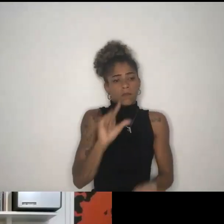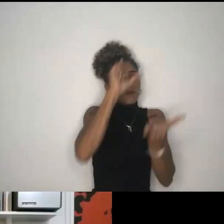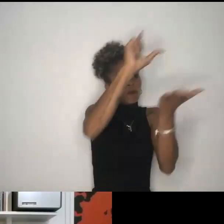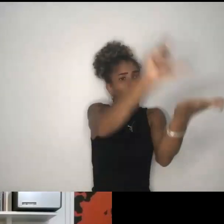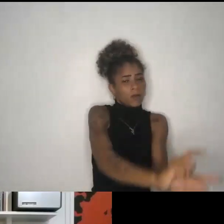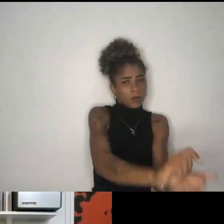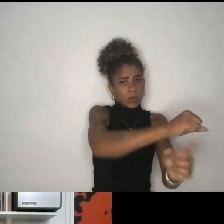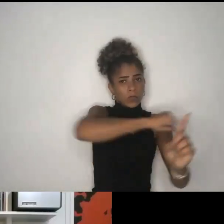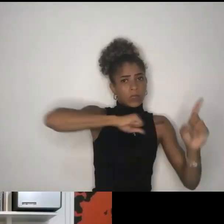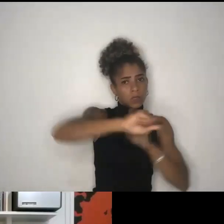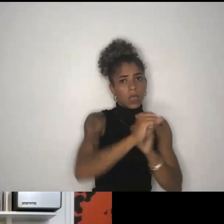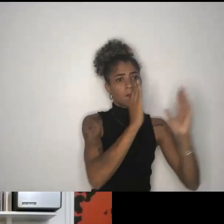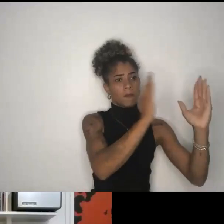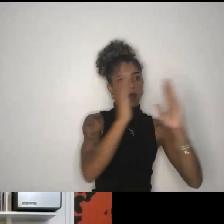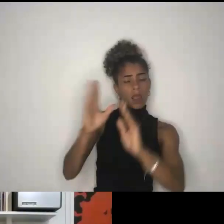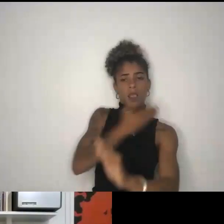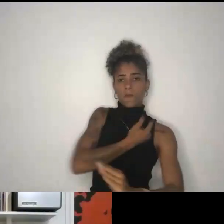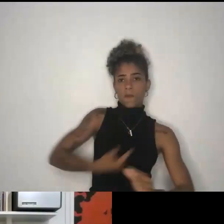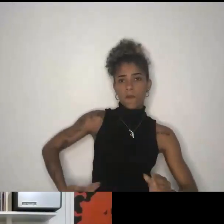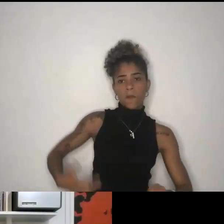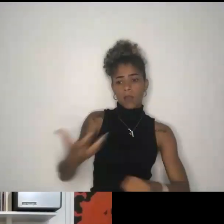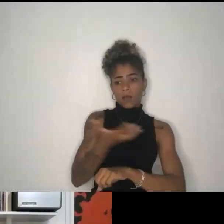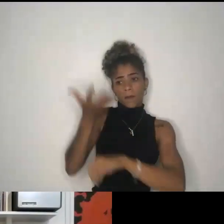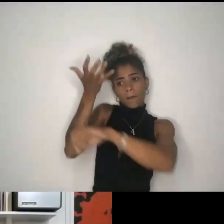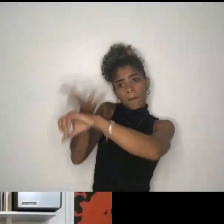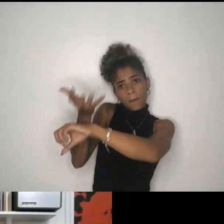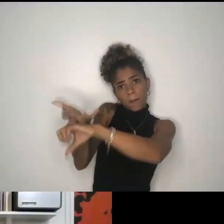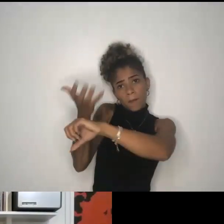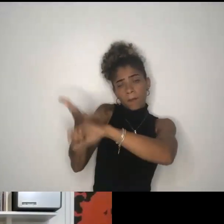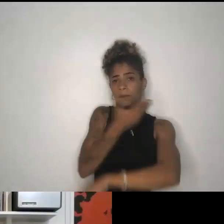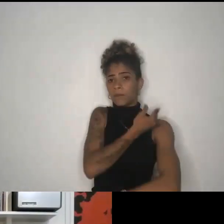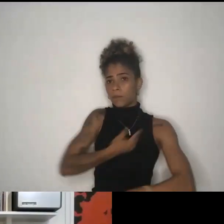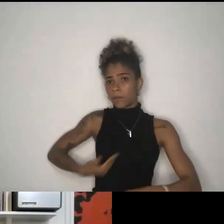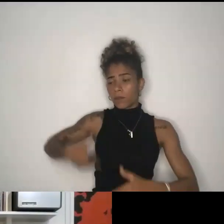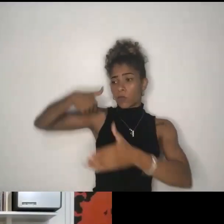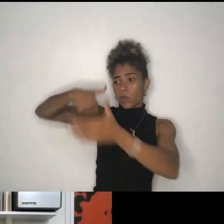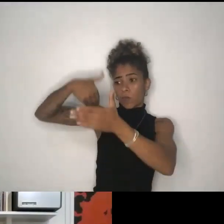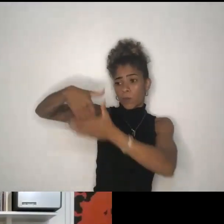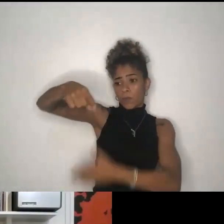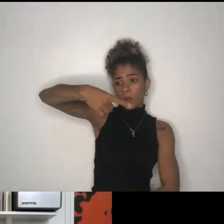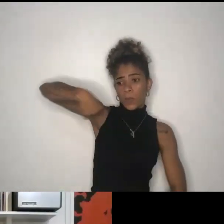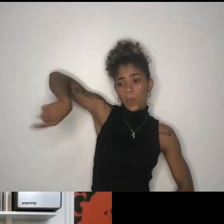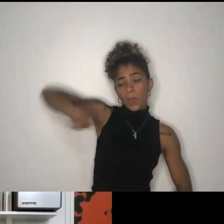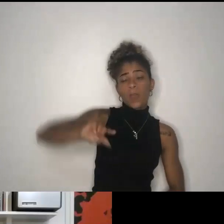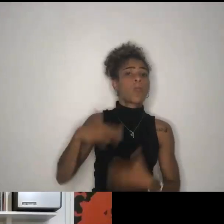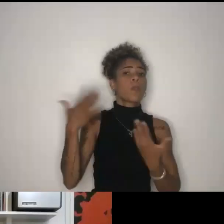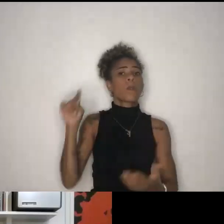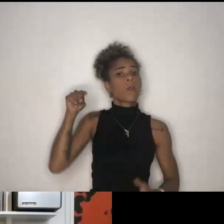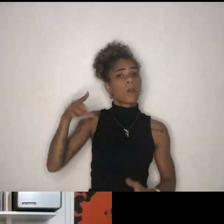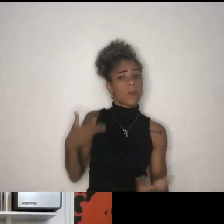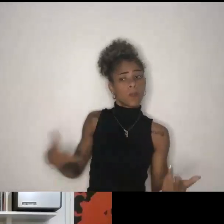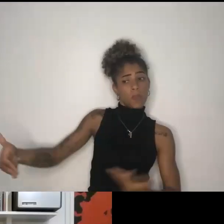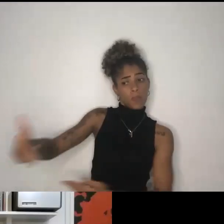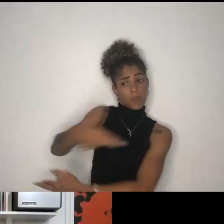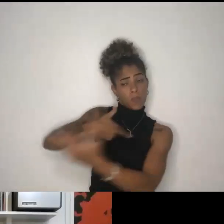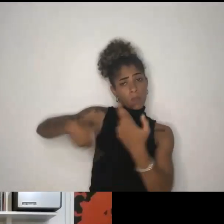em bibliotecas públicas em partes públicos em quadras desportivas então assim essa relação a gente